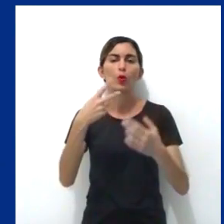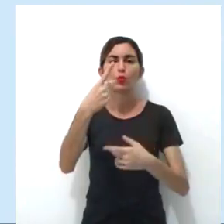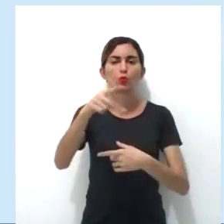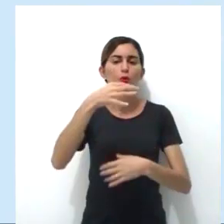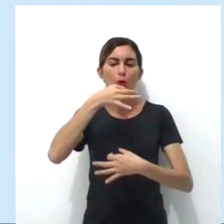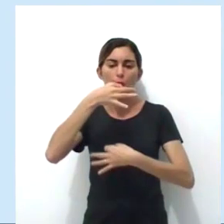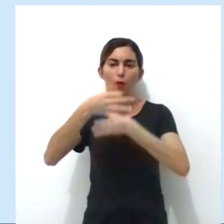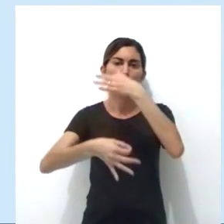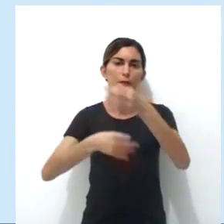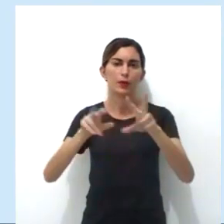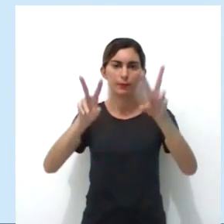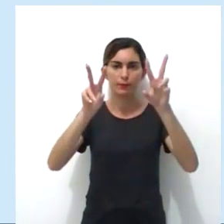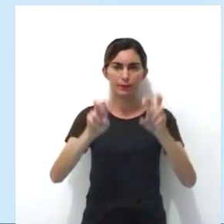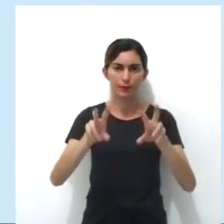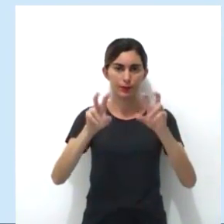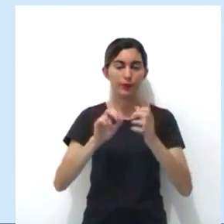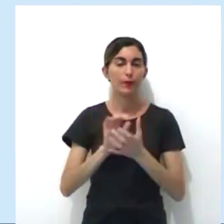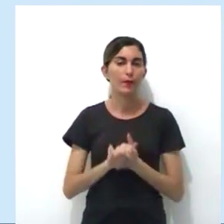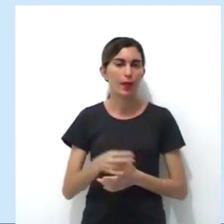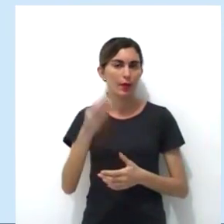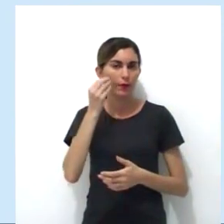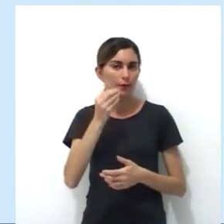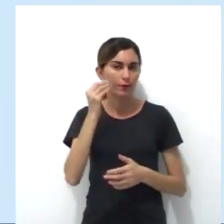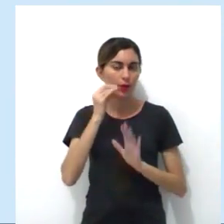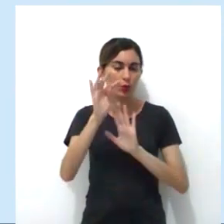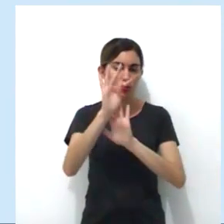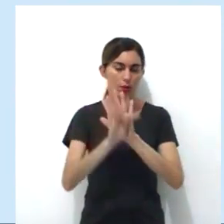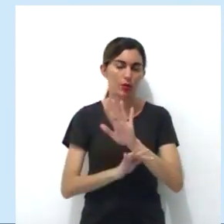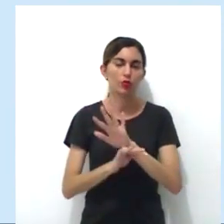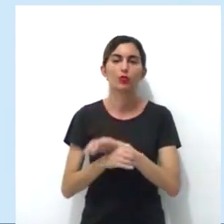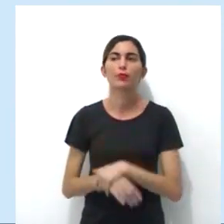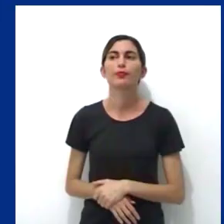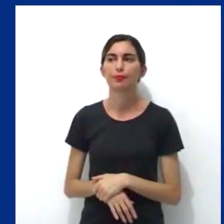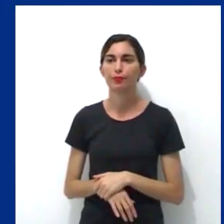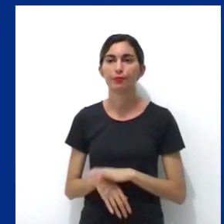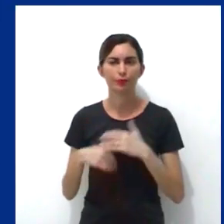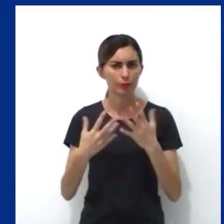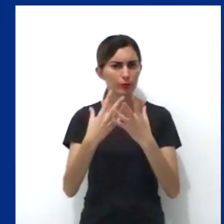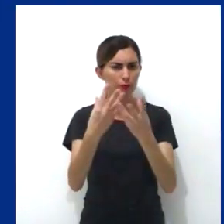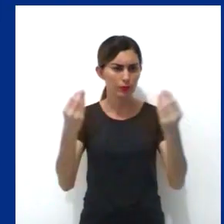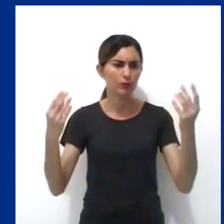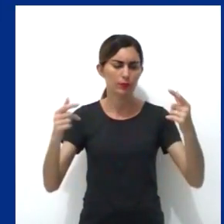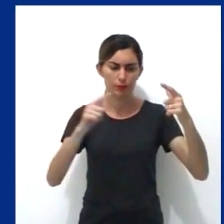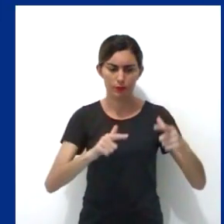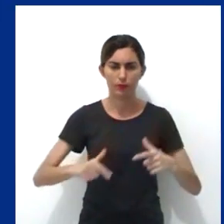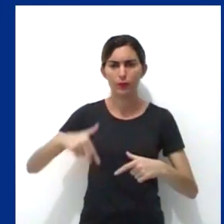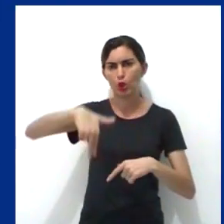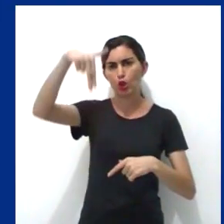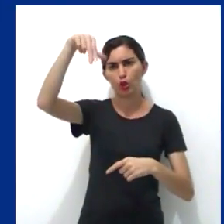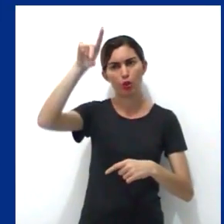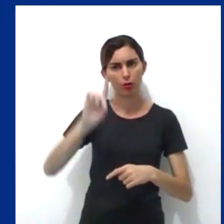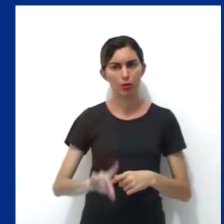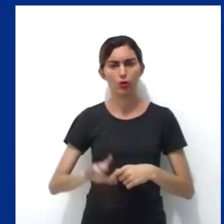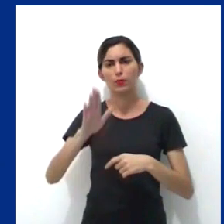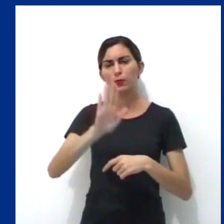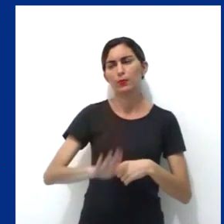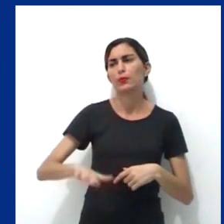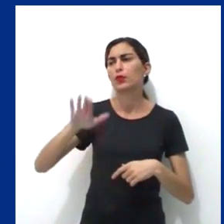importante, que seria a relação entre ambiente versus cultura, uma